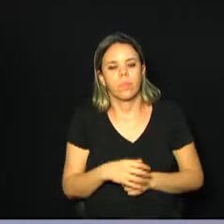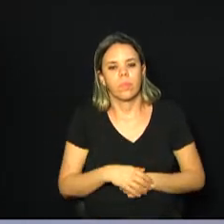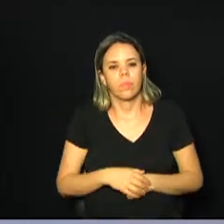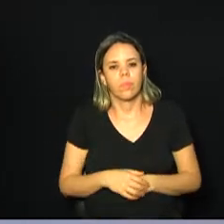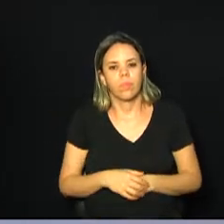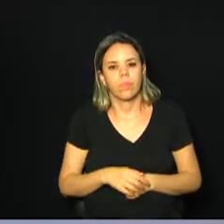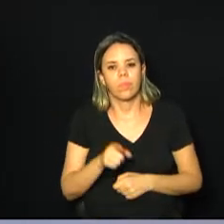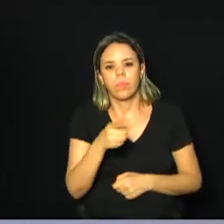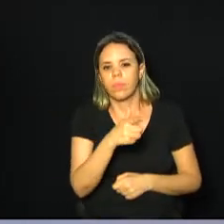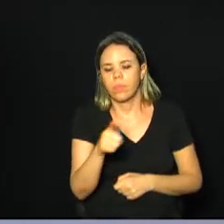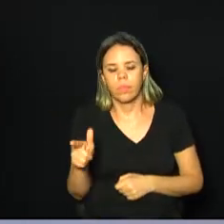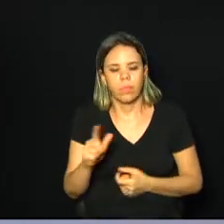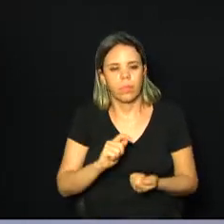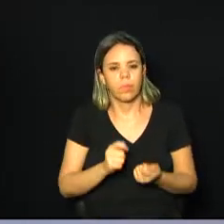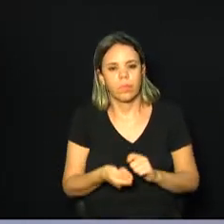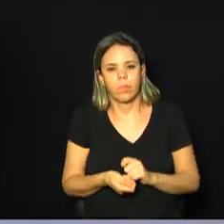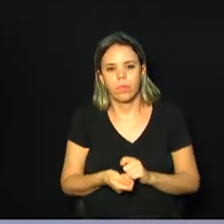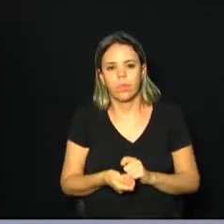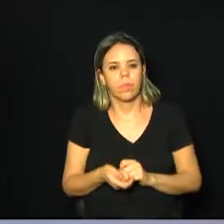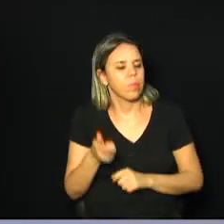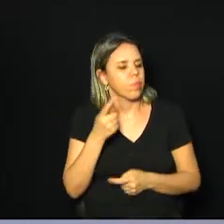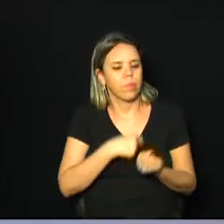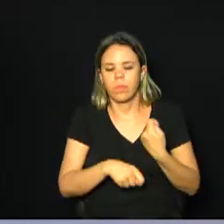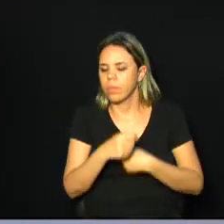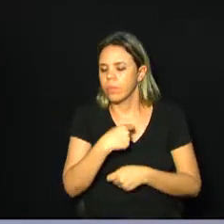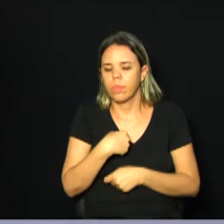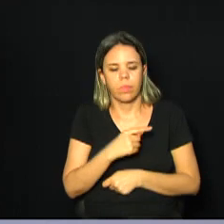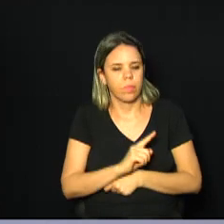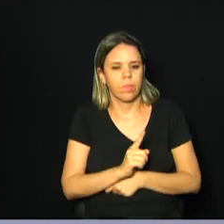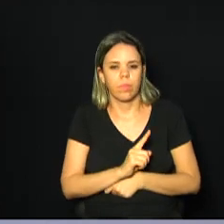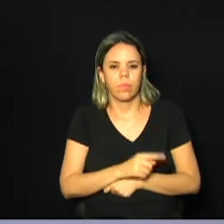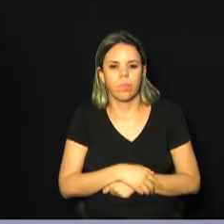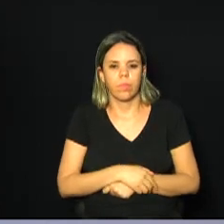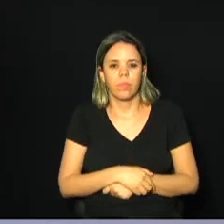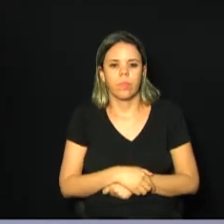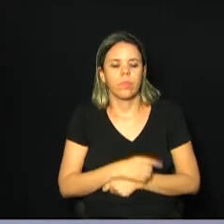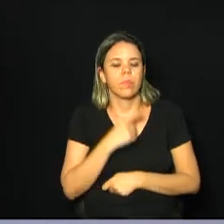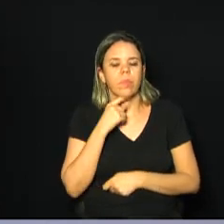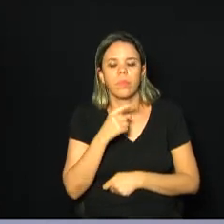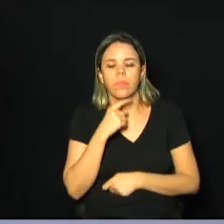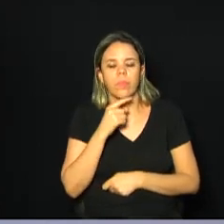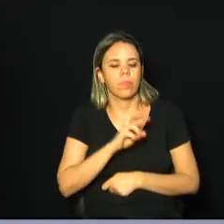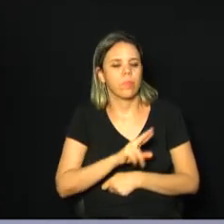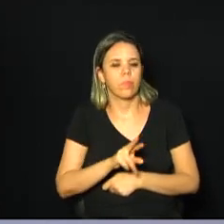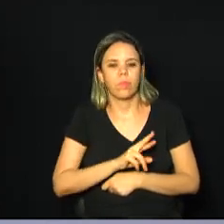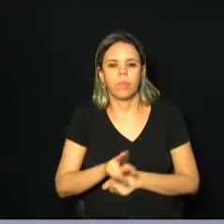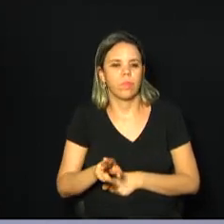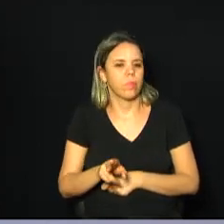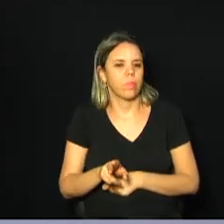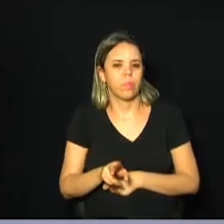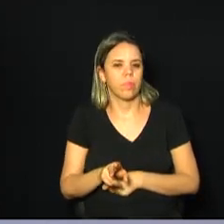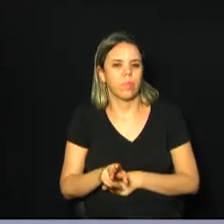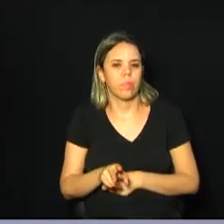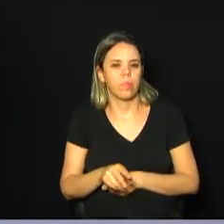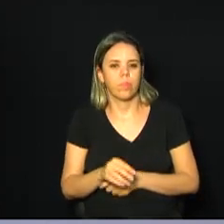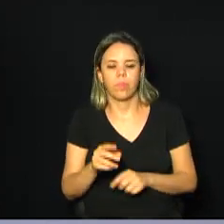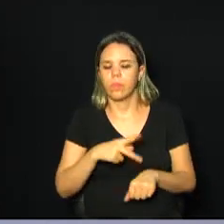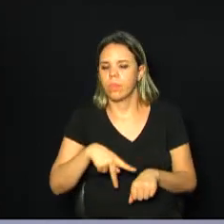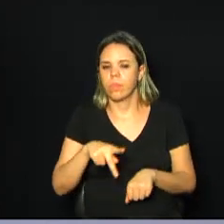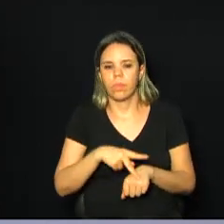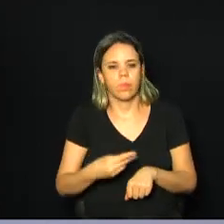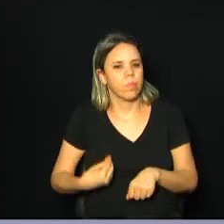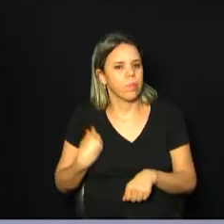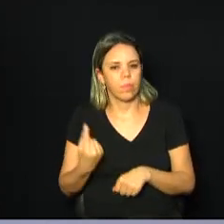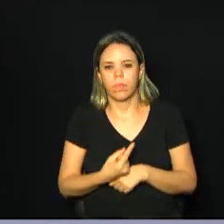Se você não estiver adequado, você não negocia comigo. Ninguém é autossustentável. Nenhum país vive